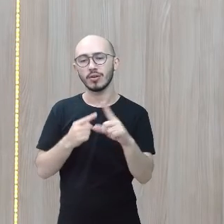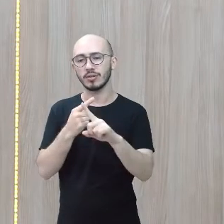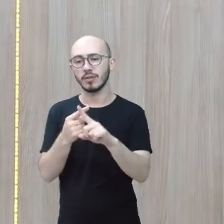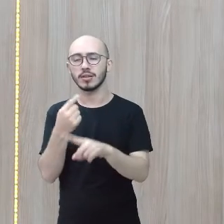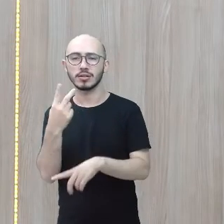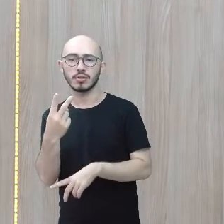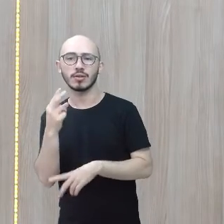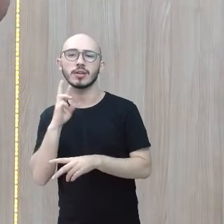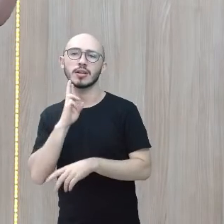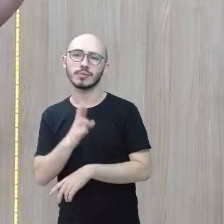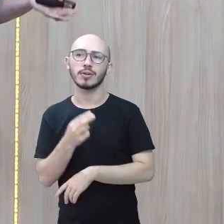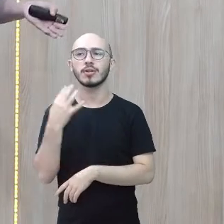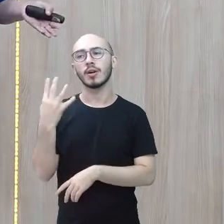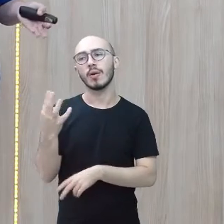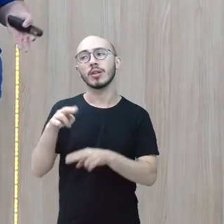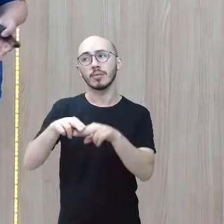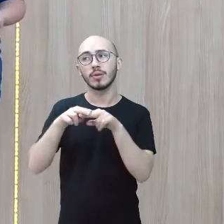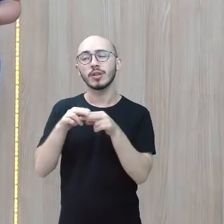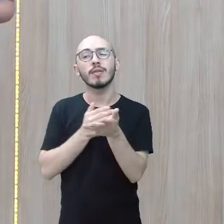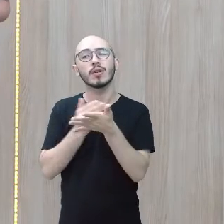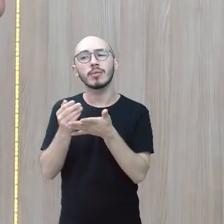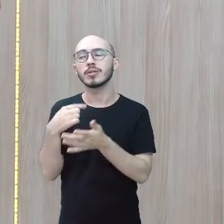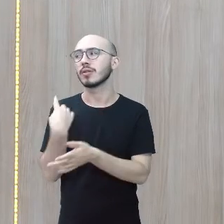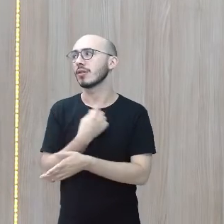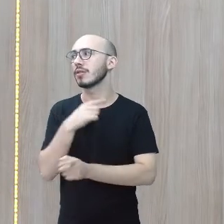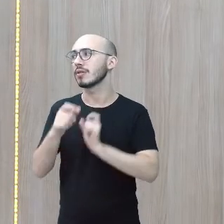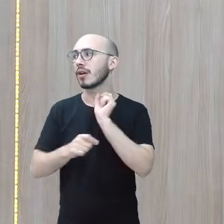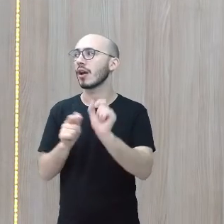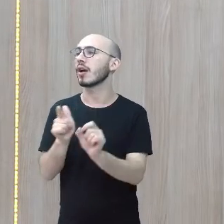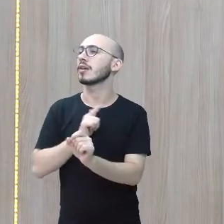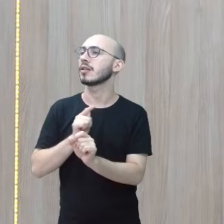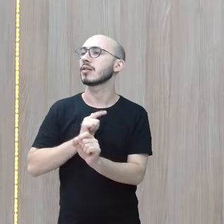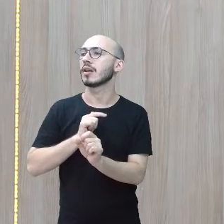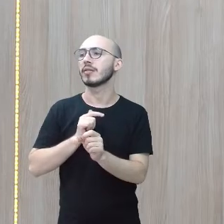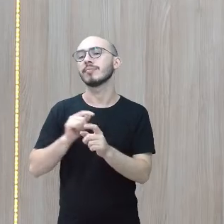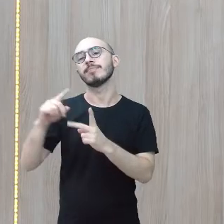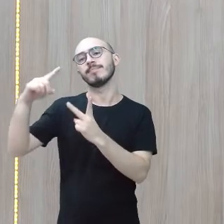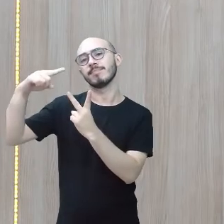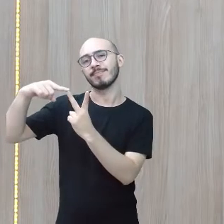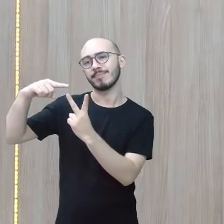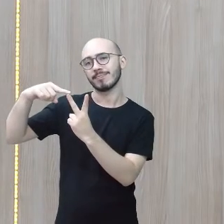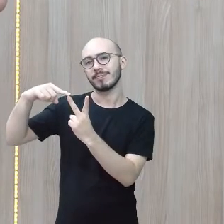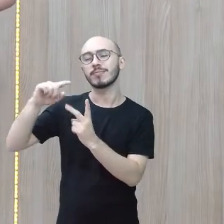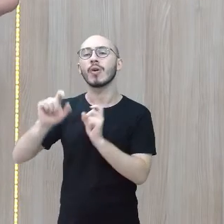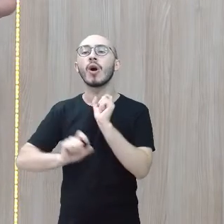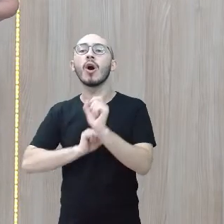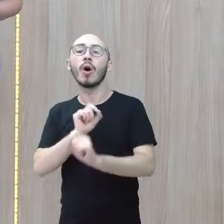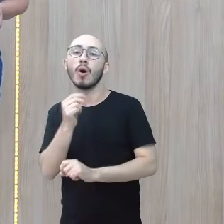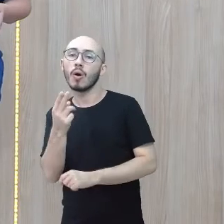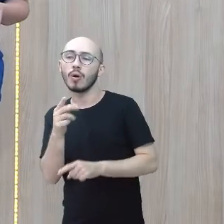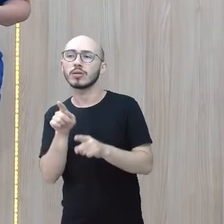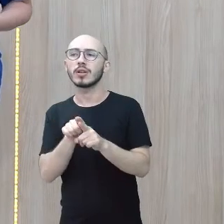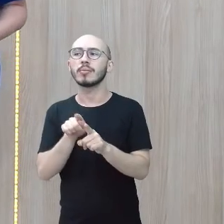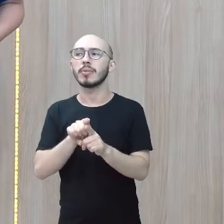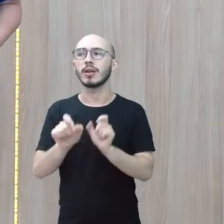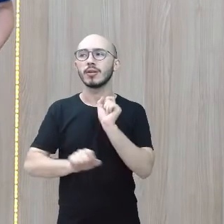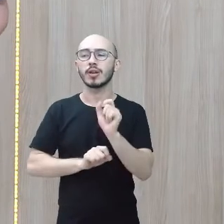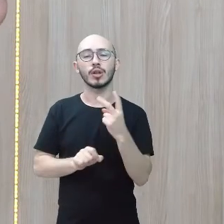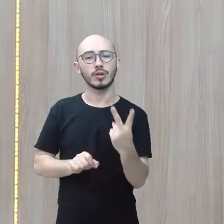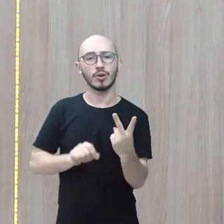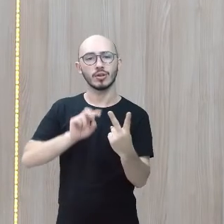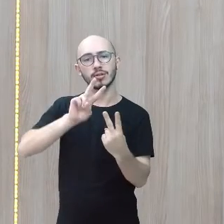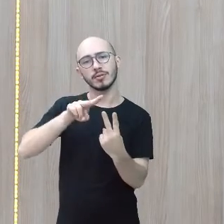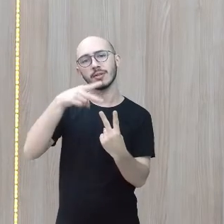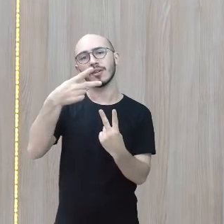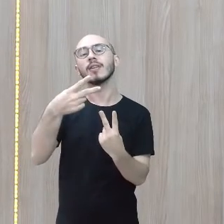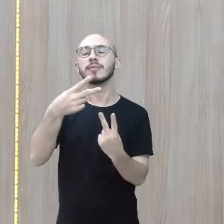4. Por isso que lá no comecinho a gente trabalhou com a ideia da raiz quadrada, ou o 2 elevado ao quadrado, né? O